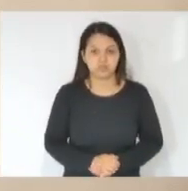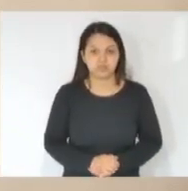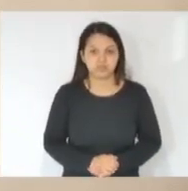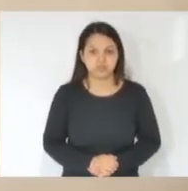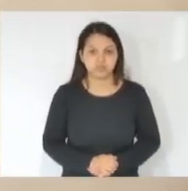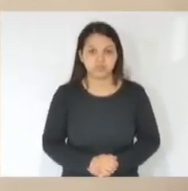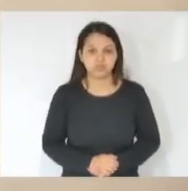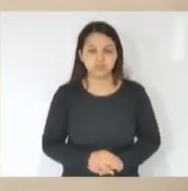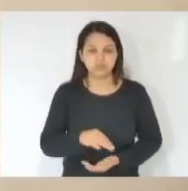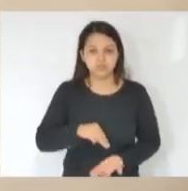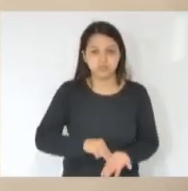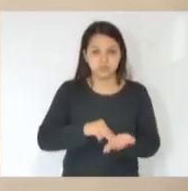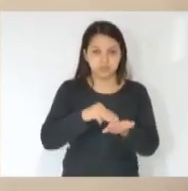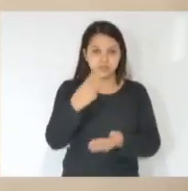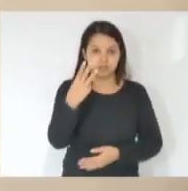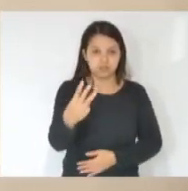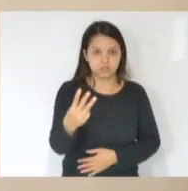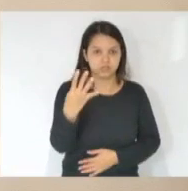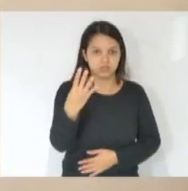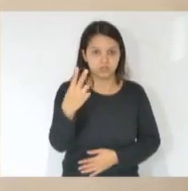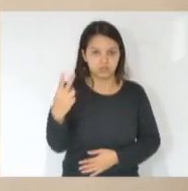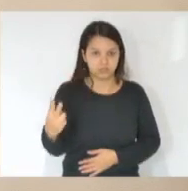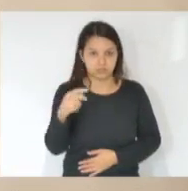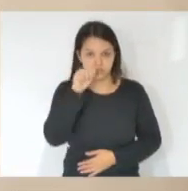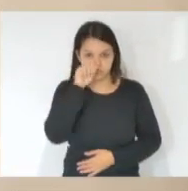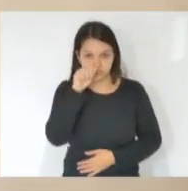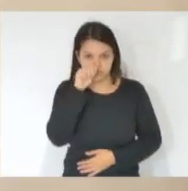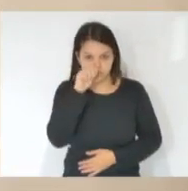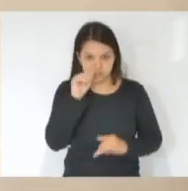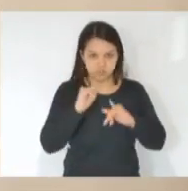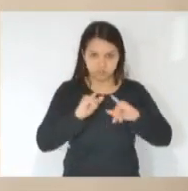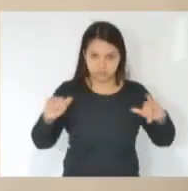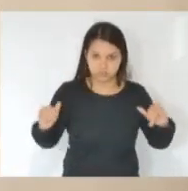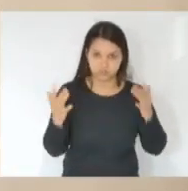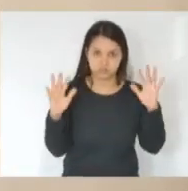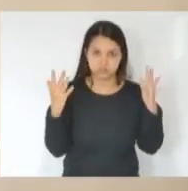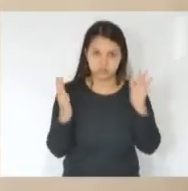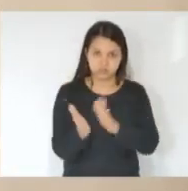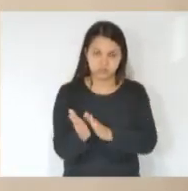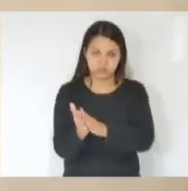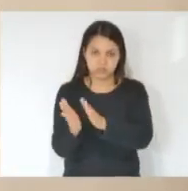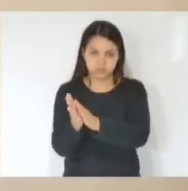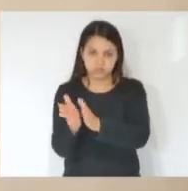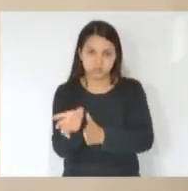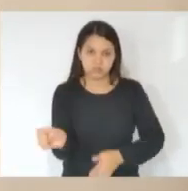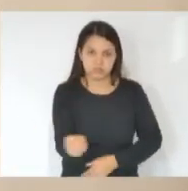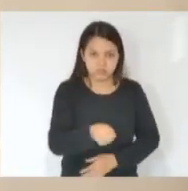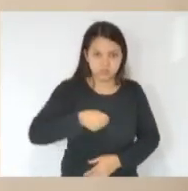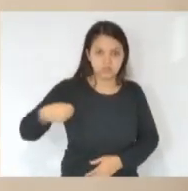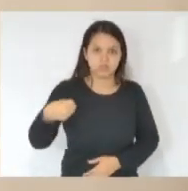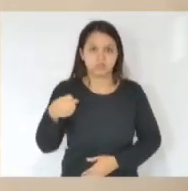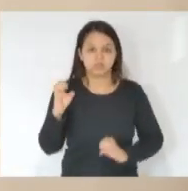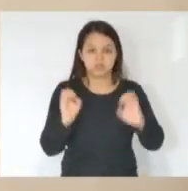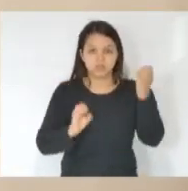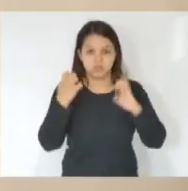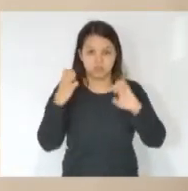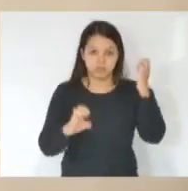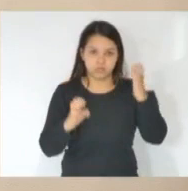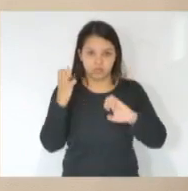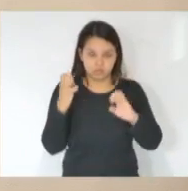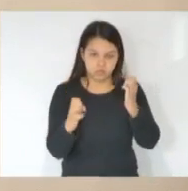342, deputado João Amin, manifestando aplausos à cervejaria Lombier pela conquista de 2 medalhas de ouro na